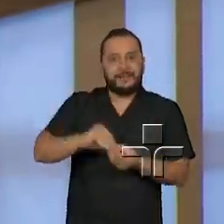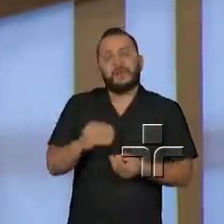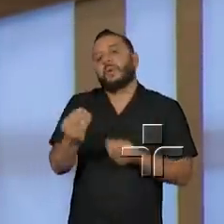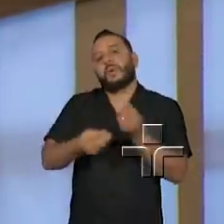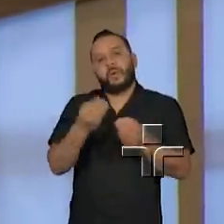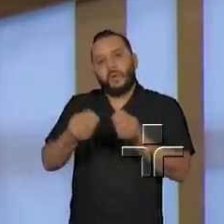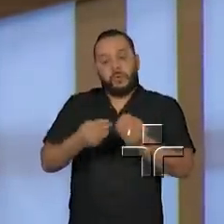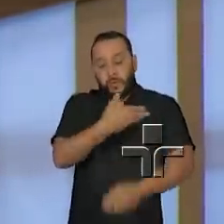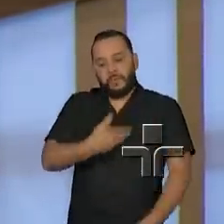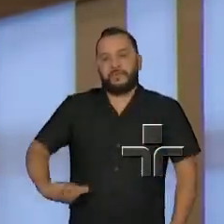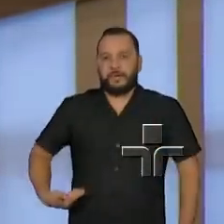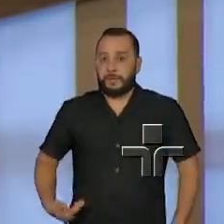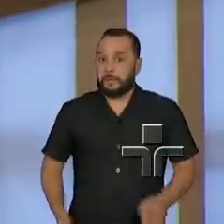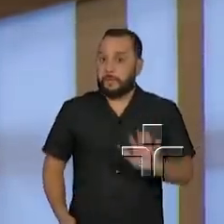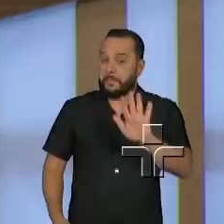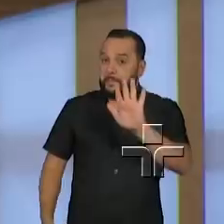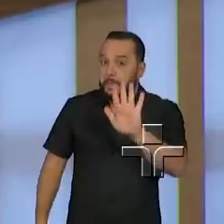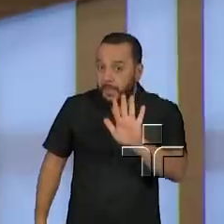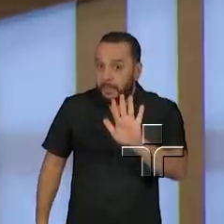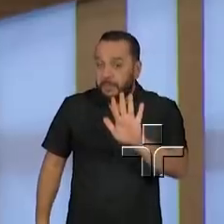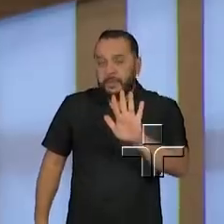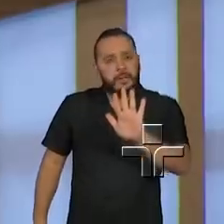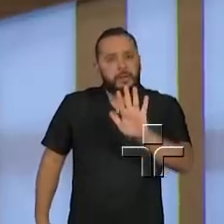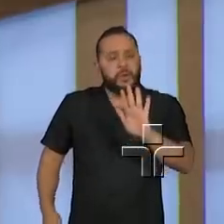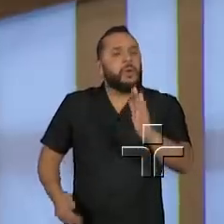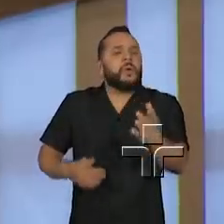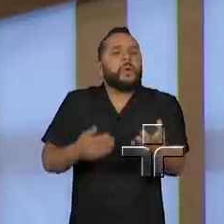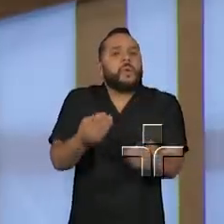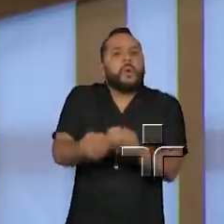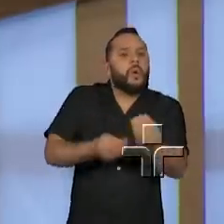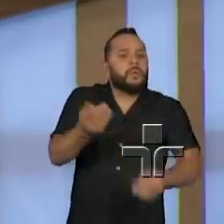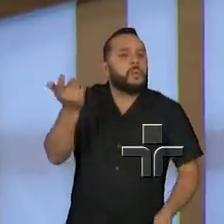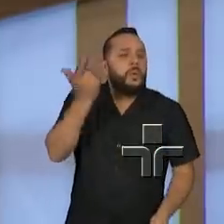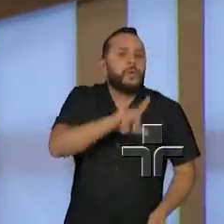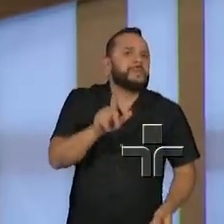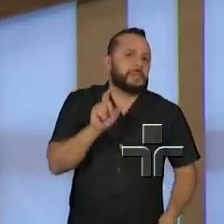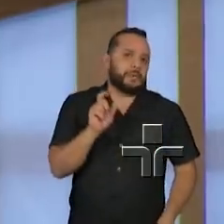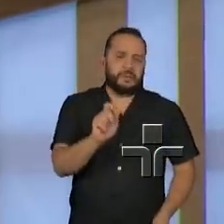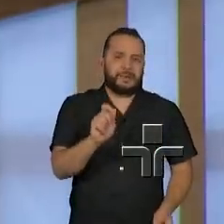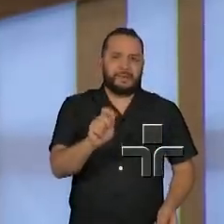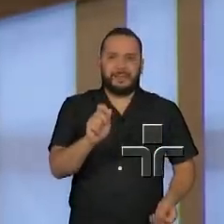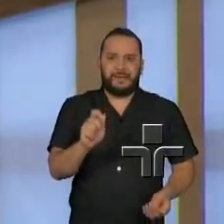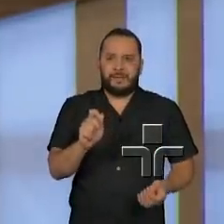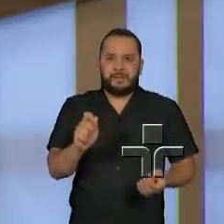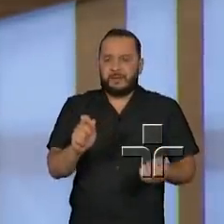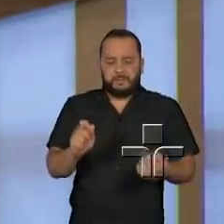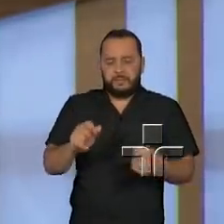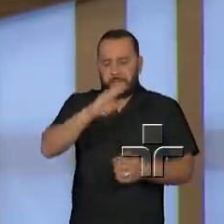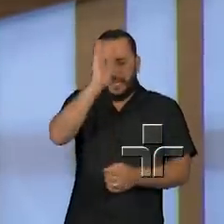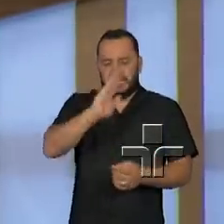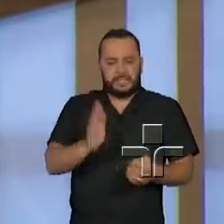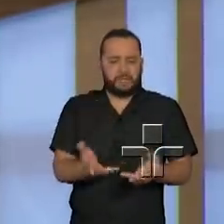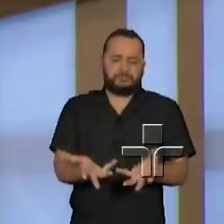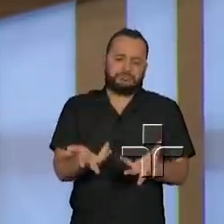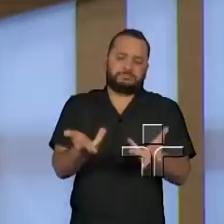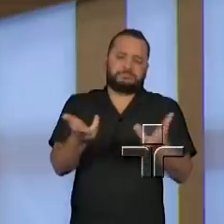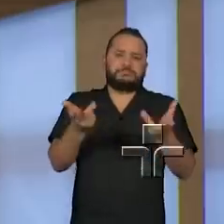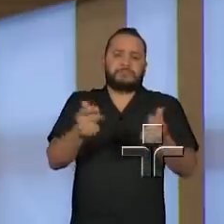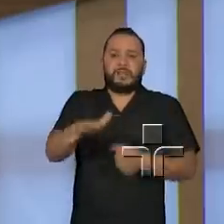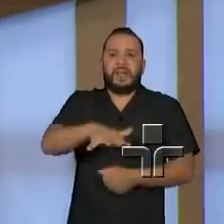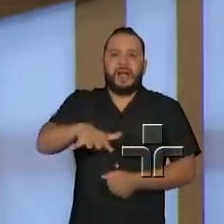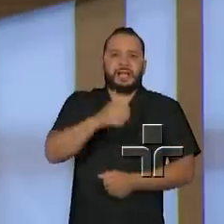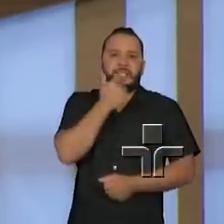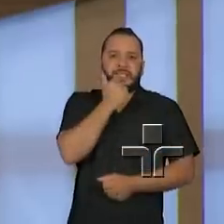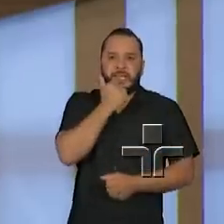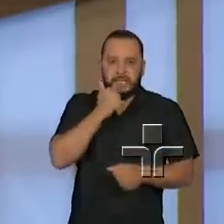questão, mas de que forma a gente pode construir uma excelência maior ou criar uma excelência na questão da ciência, na questão